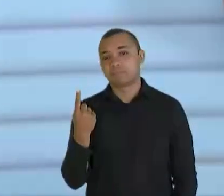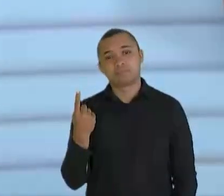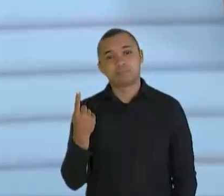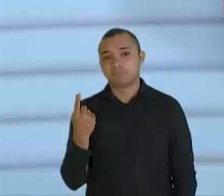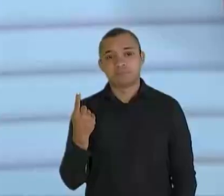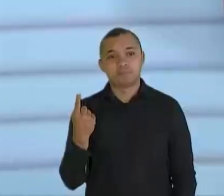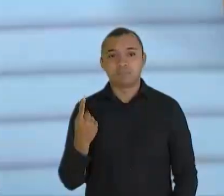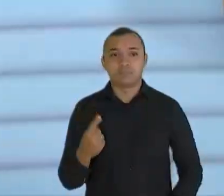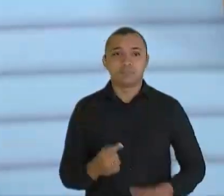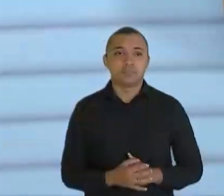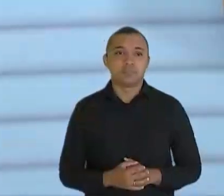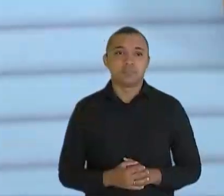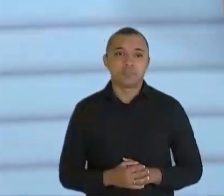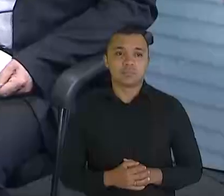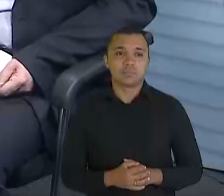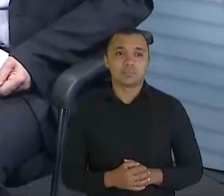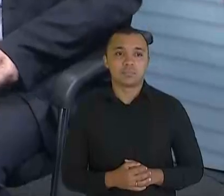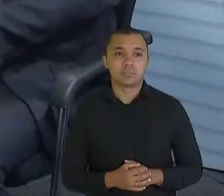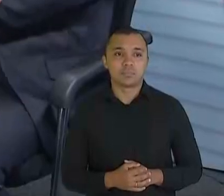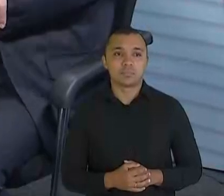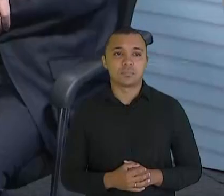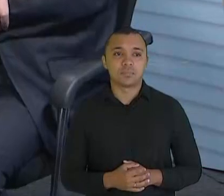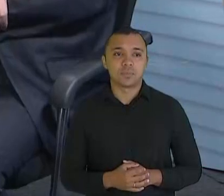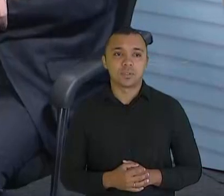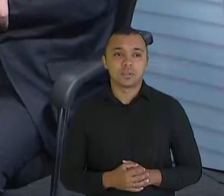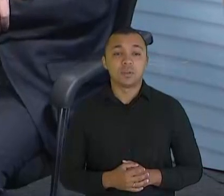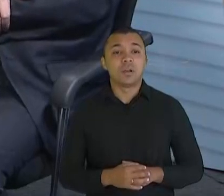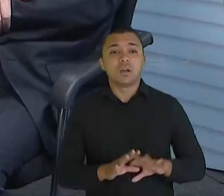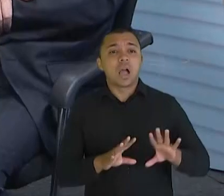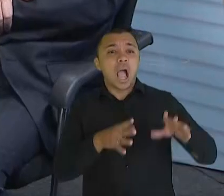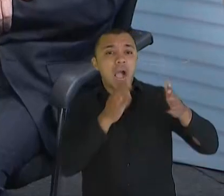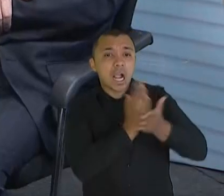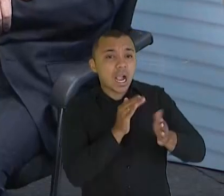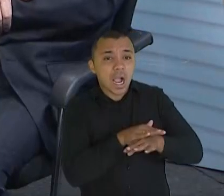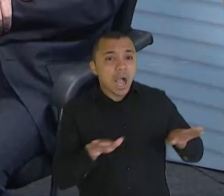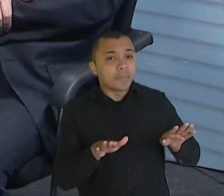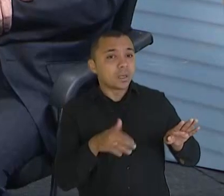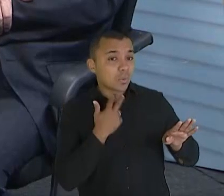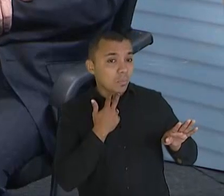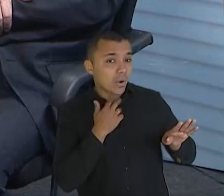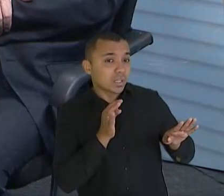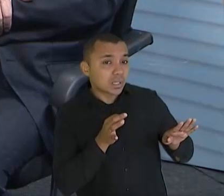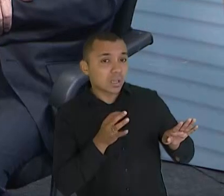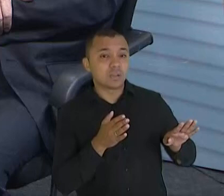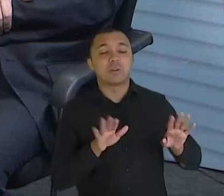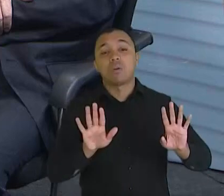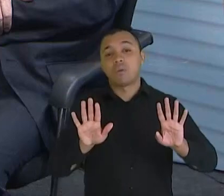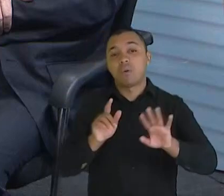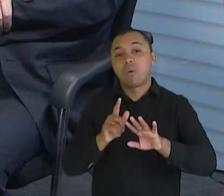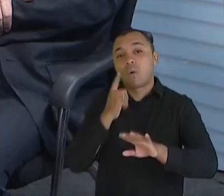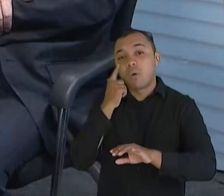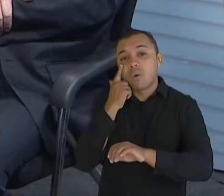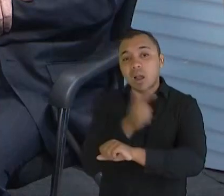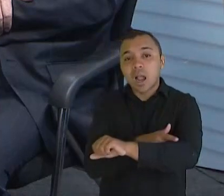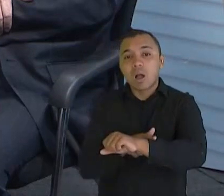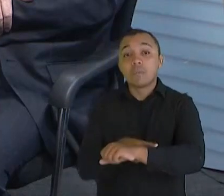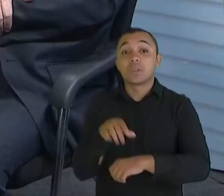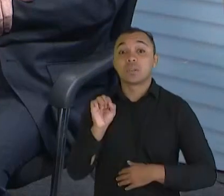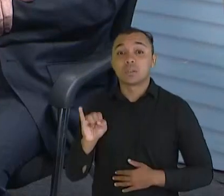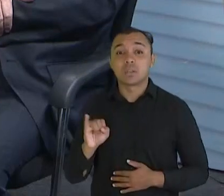deixar de acontecer, é bom que se diga. Não, veja, se você tem um grupo armado dominando um território, né, de maneira